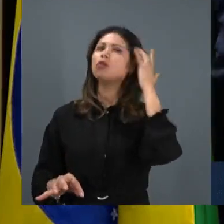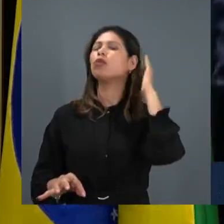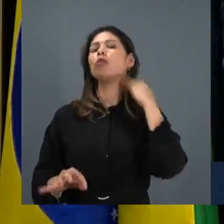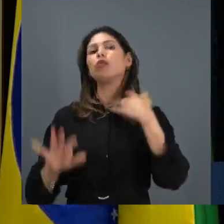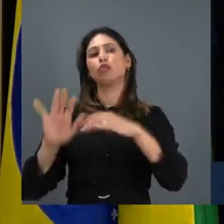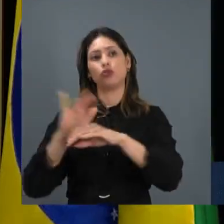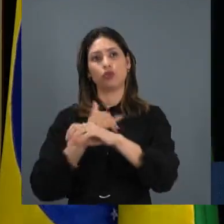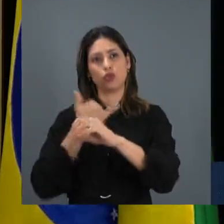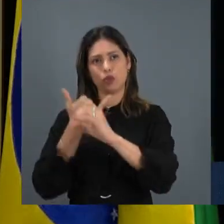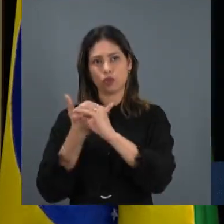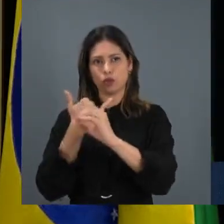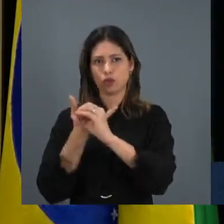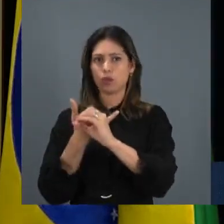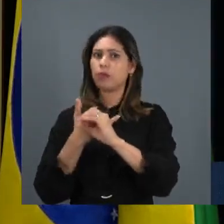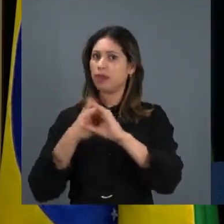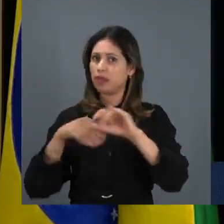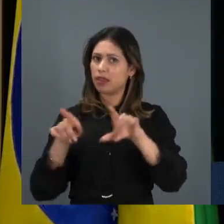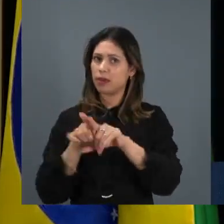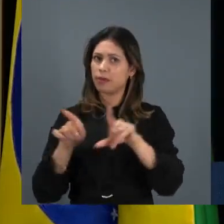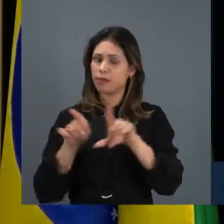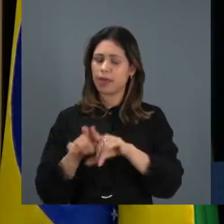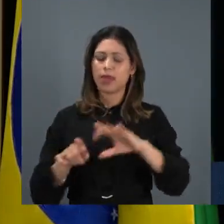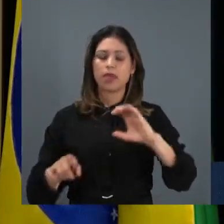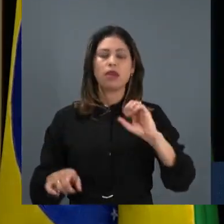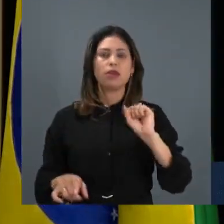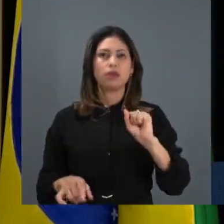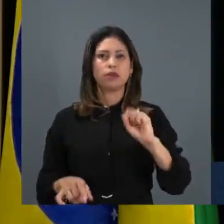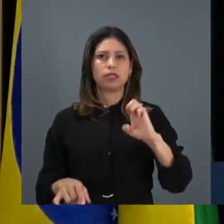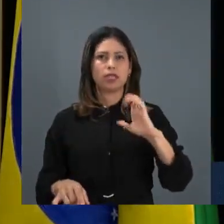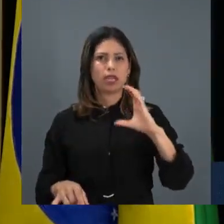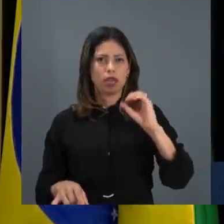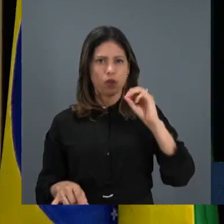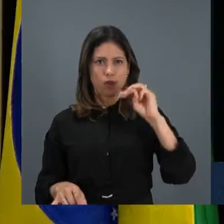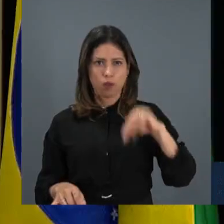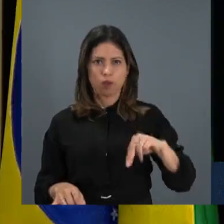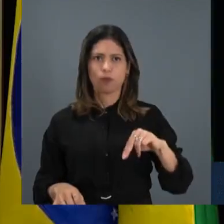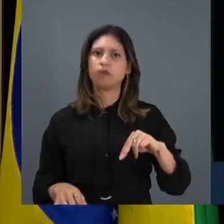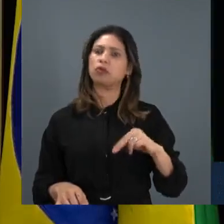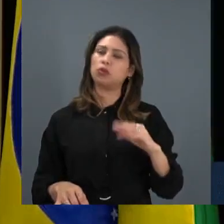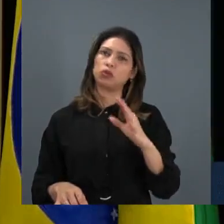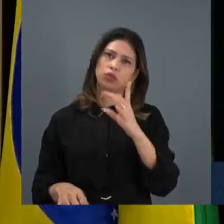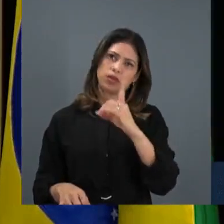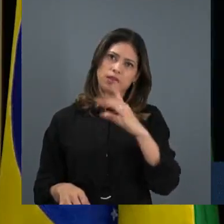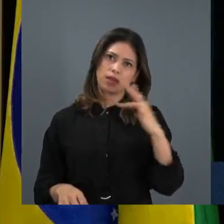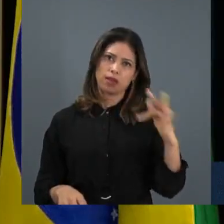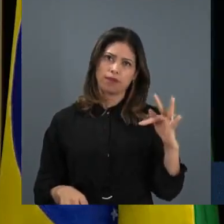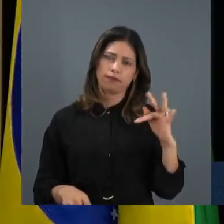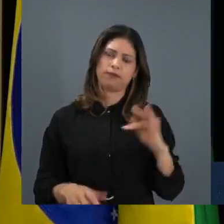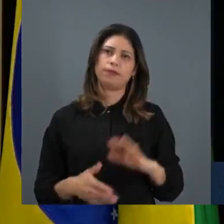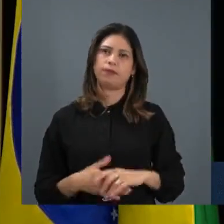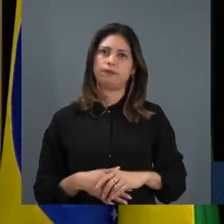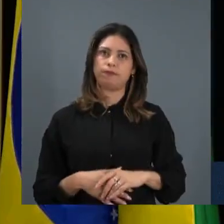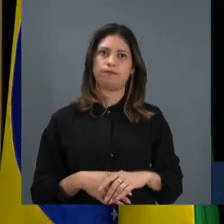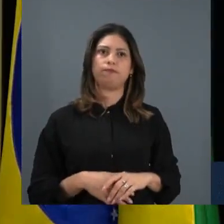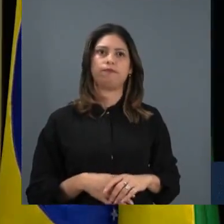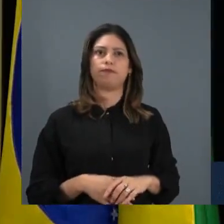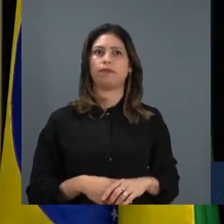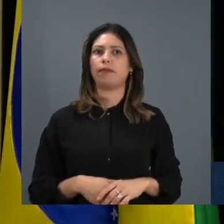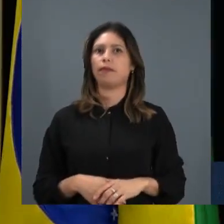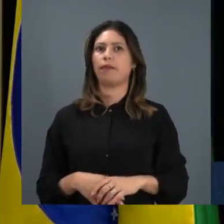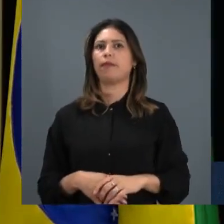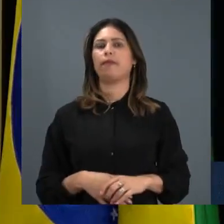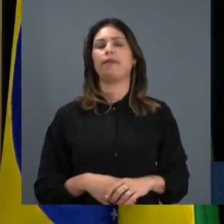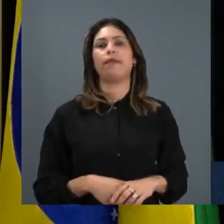do governo federal. Para encerrar, senhor presidente, se o senhor me der mais 1 minuto, eu encerro.